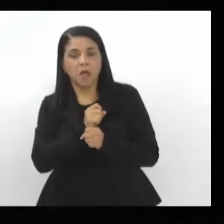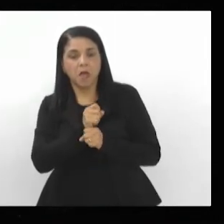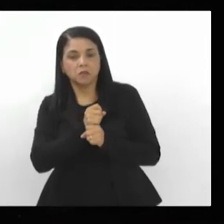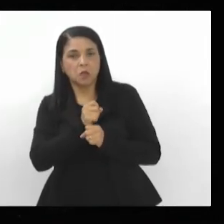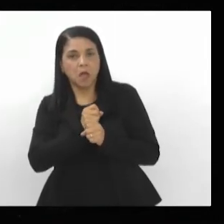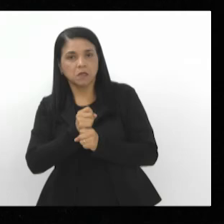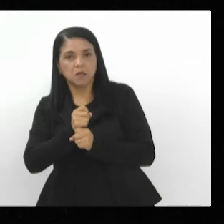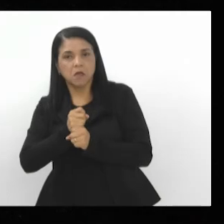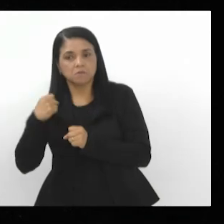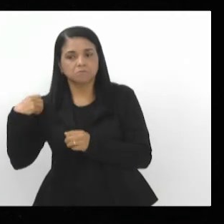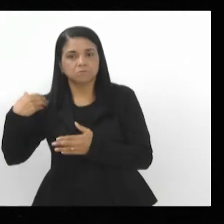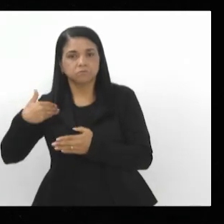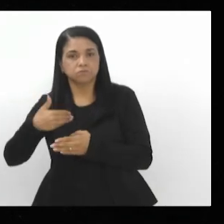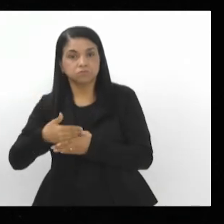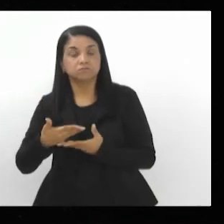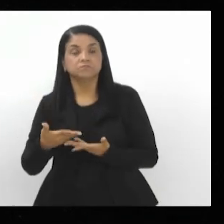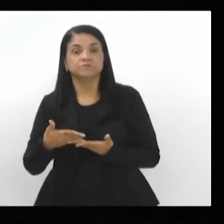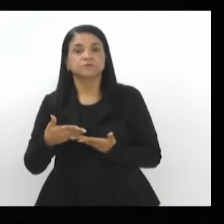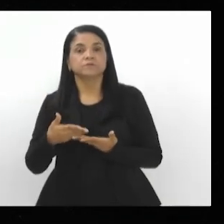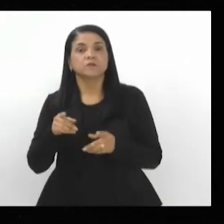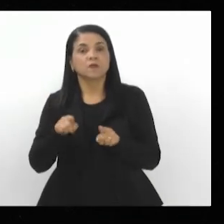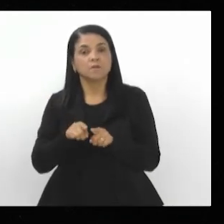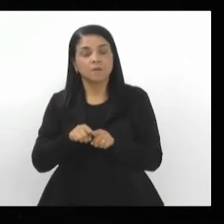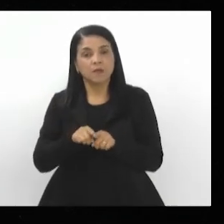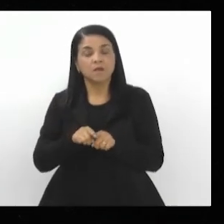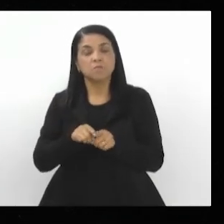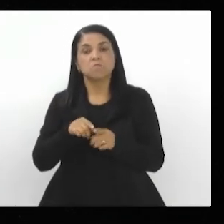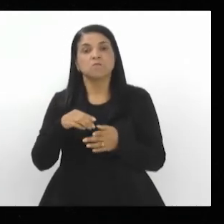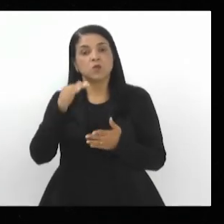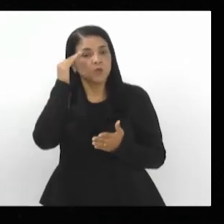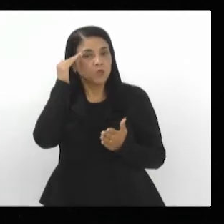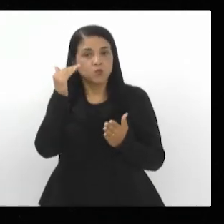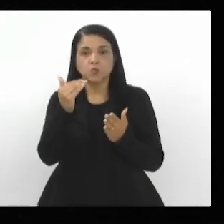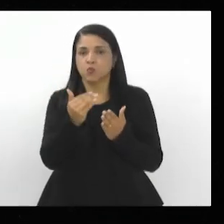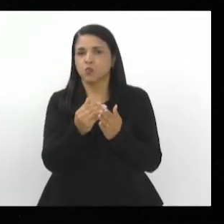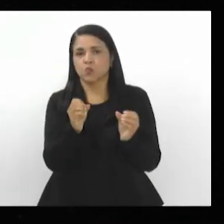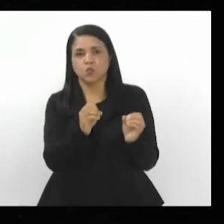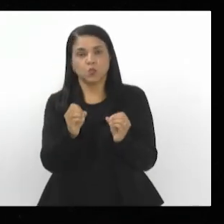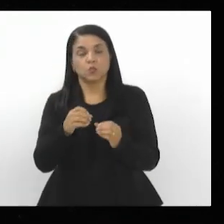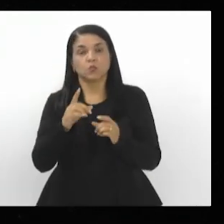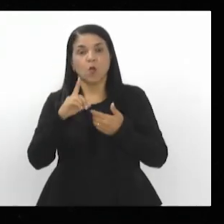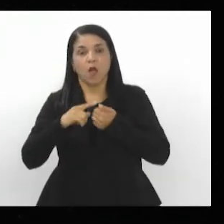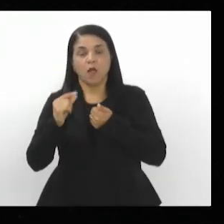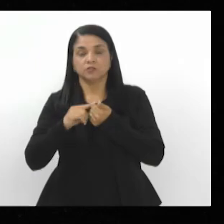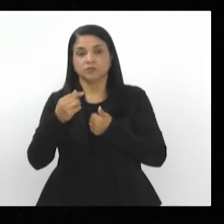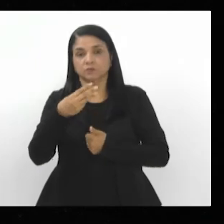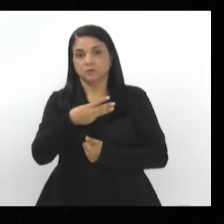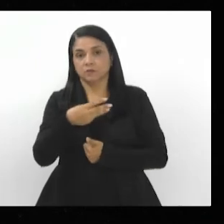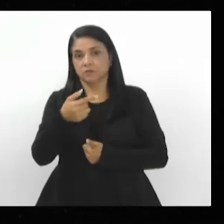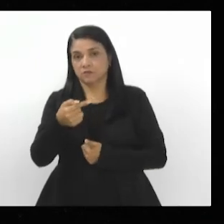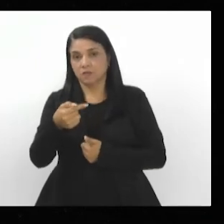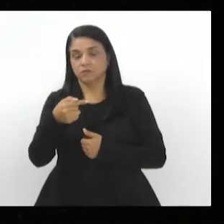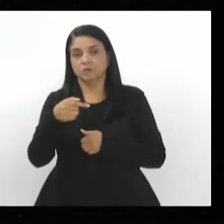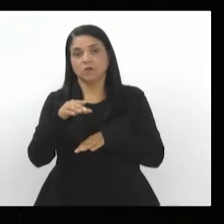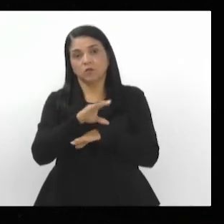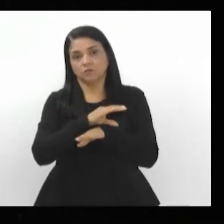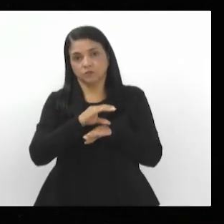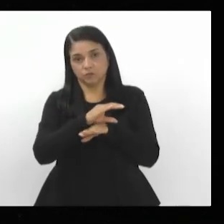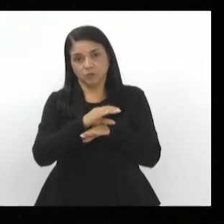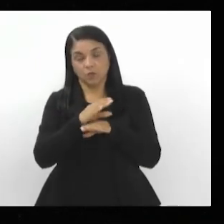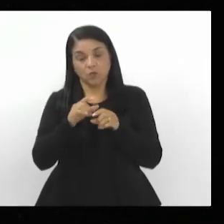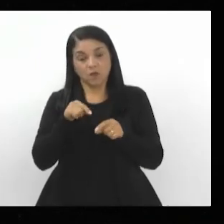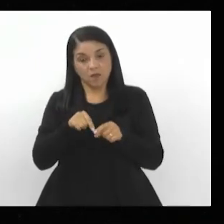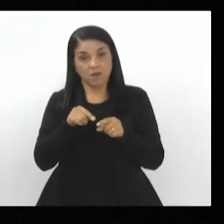após ano, também em função do não cumprimento do artigo 37 da Constituição Federal, que assegura